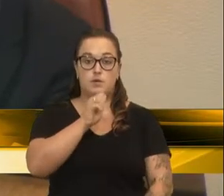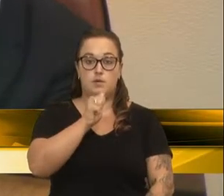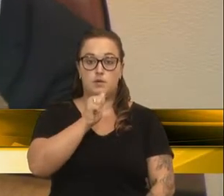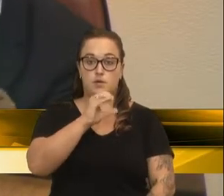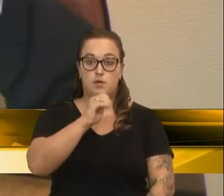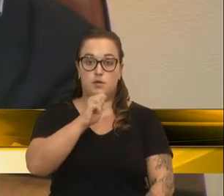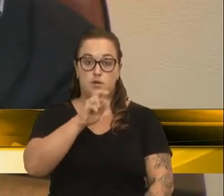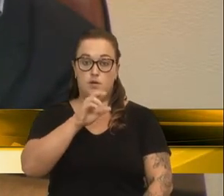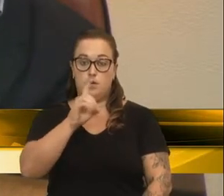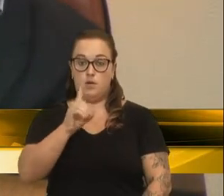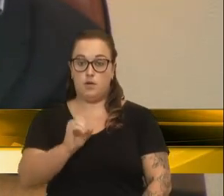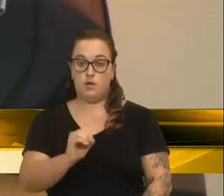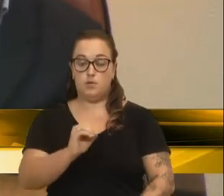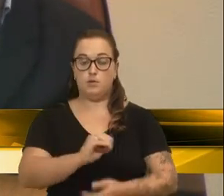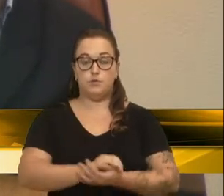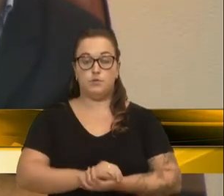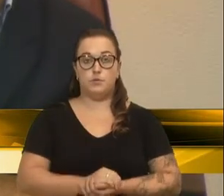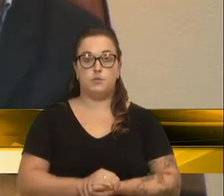munícipe.